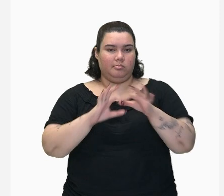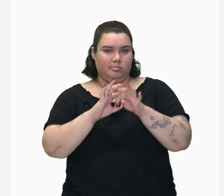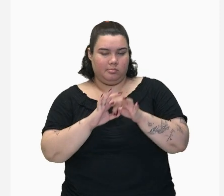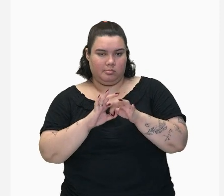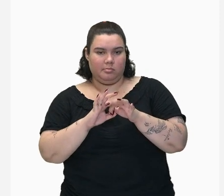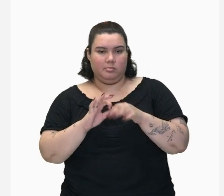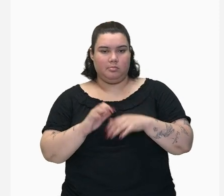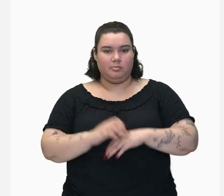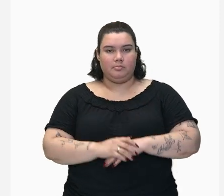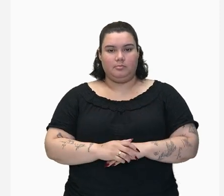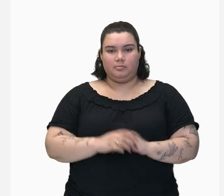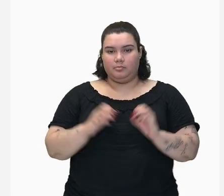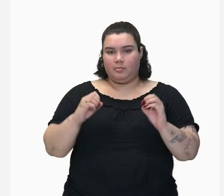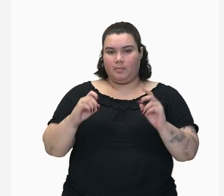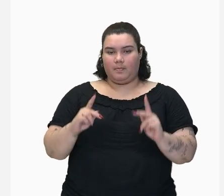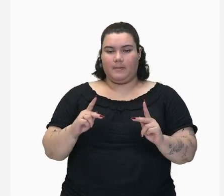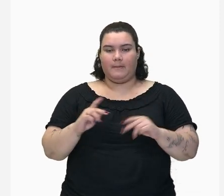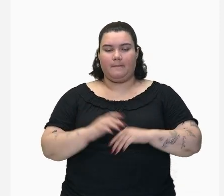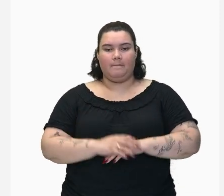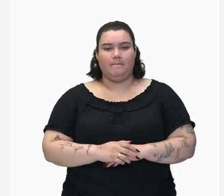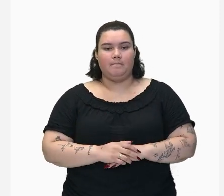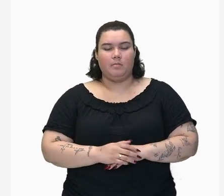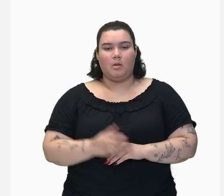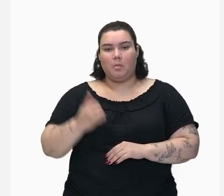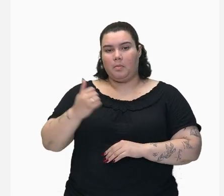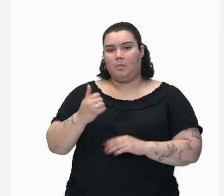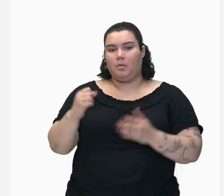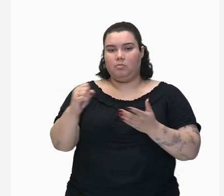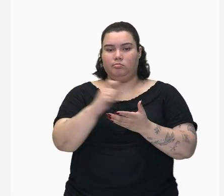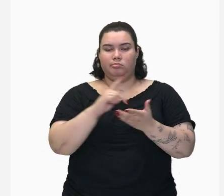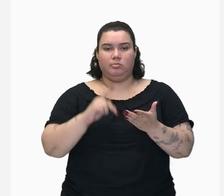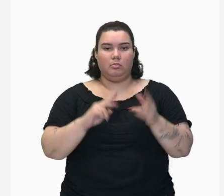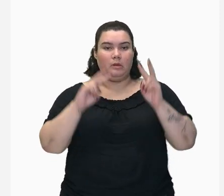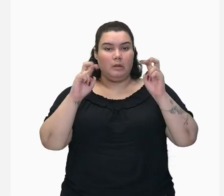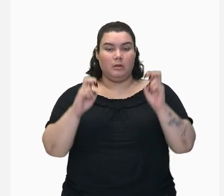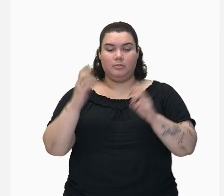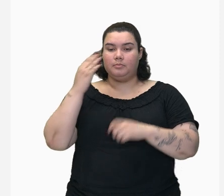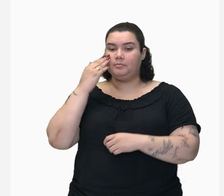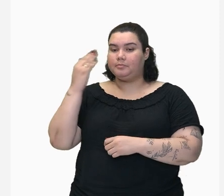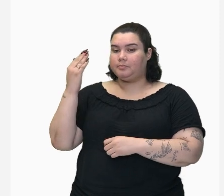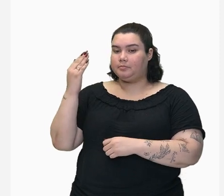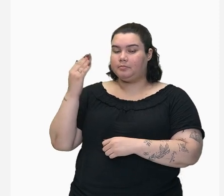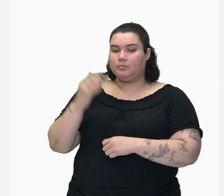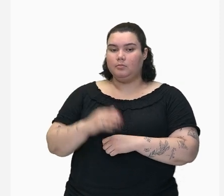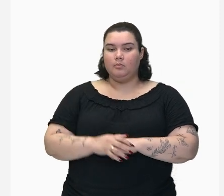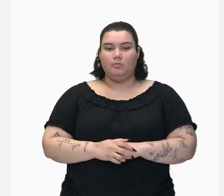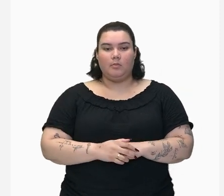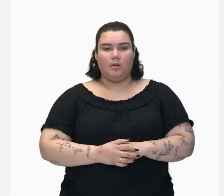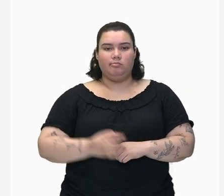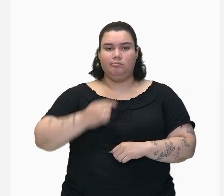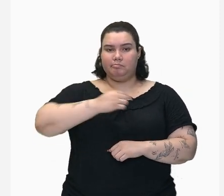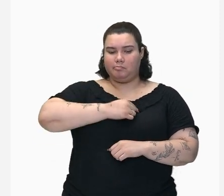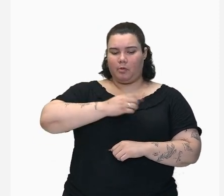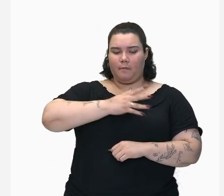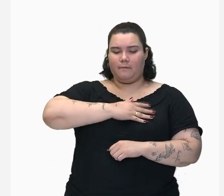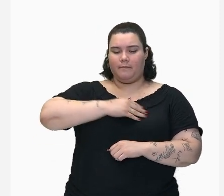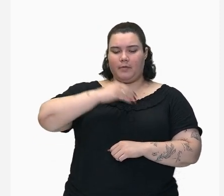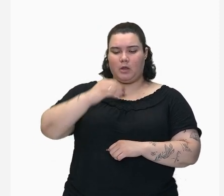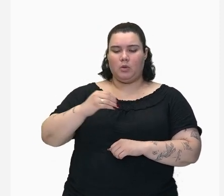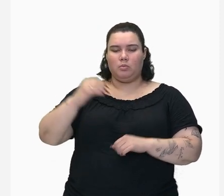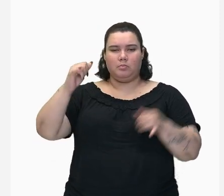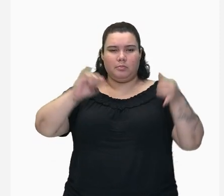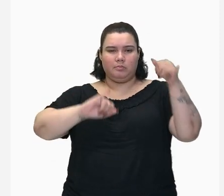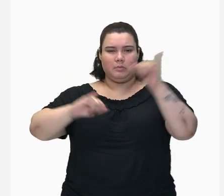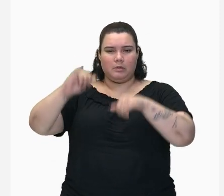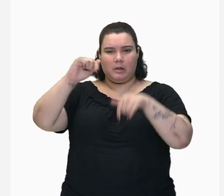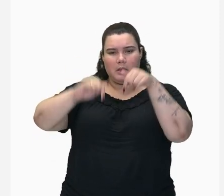tradição clássica, certo? Então temos aí o primeiro poema, Psicologia de um Vencido. Eu, filho do carbono e do amoníaco,